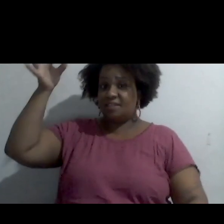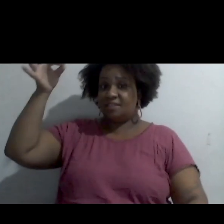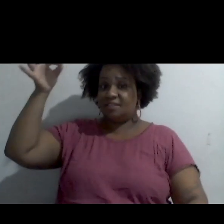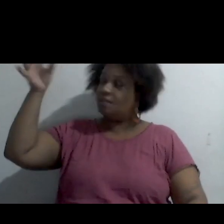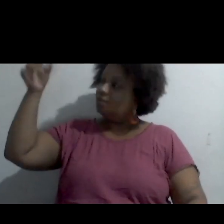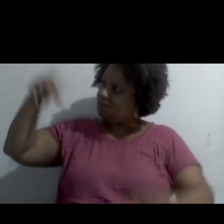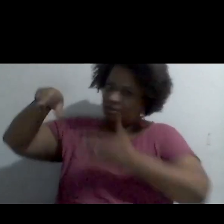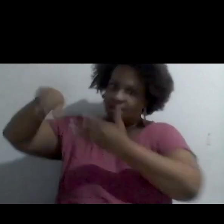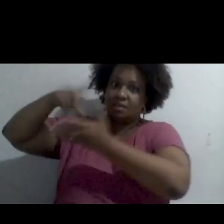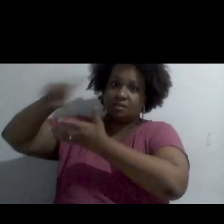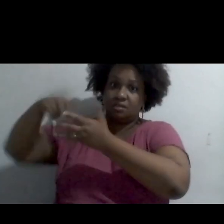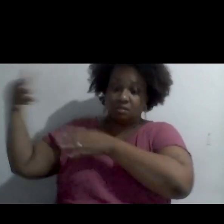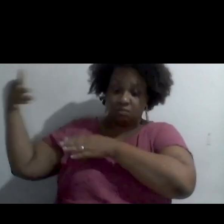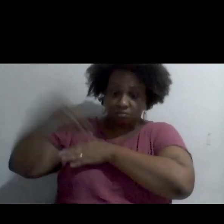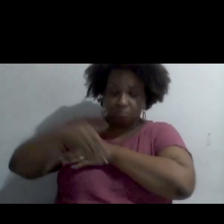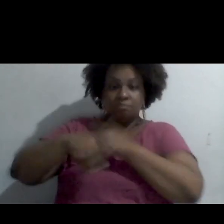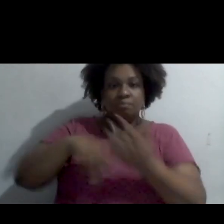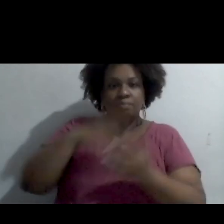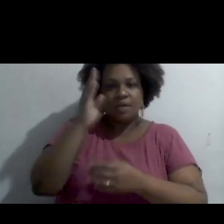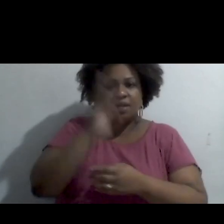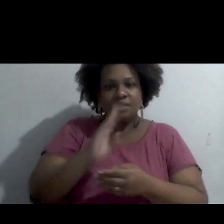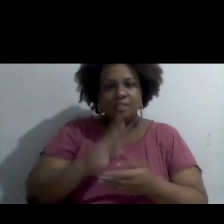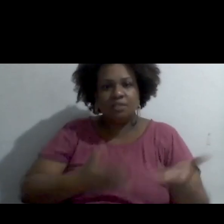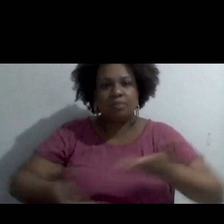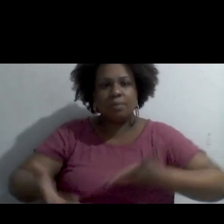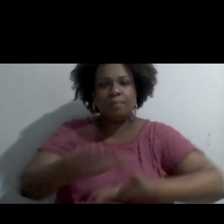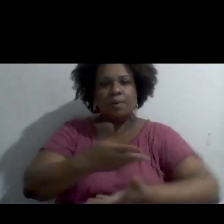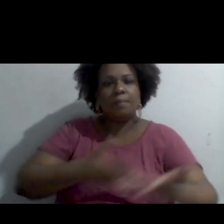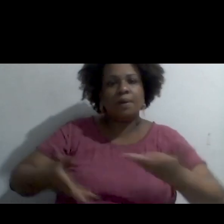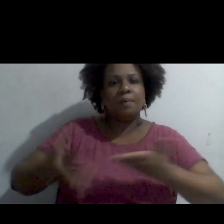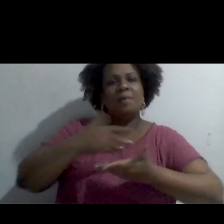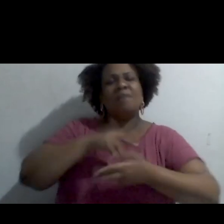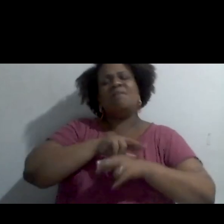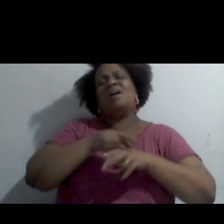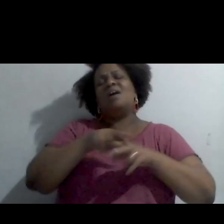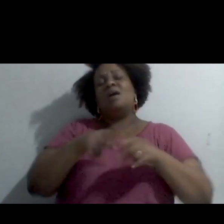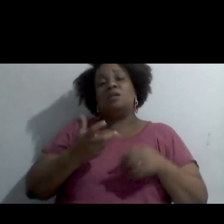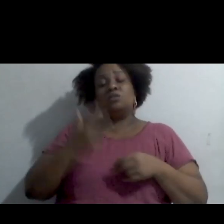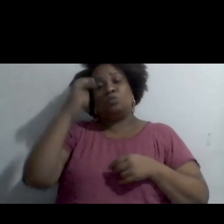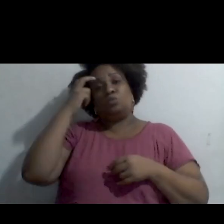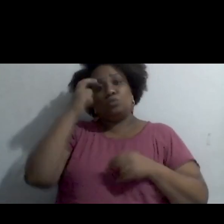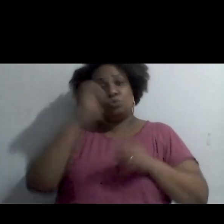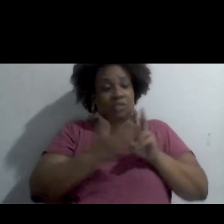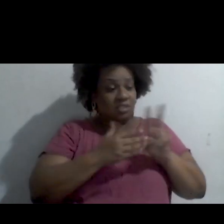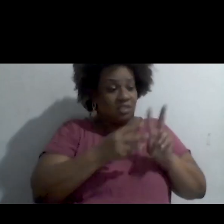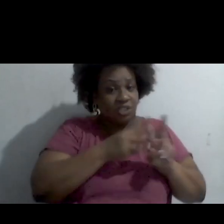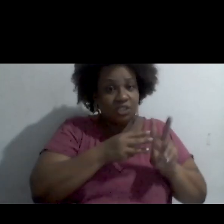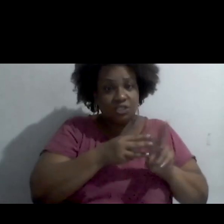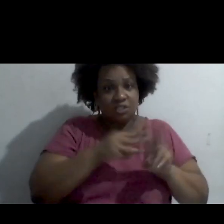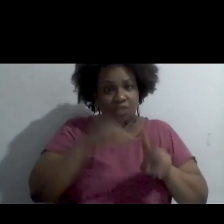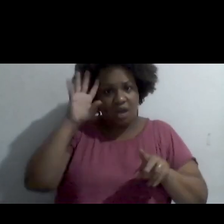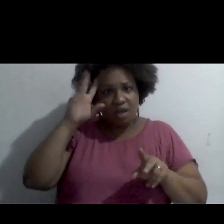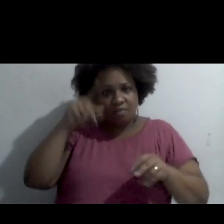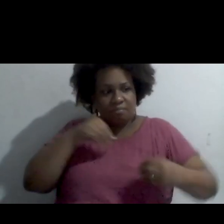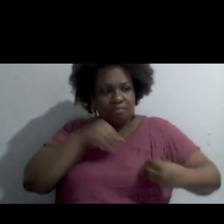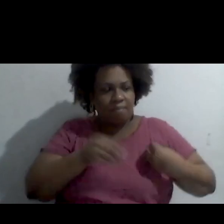né? E ao chegar no Brasil, se encontrando com as diversas culturas indígenas e africanas, ela foi adquirindo outros modos de dançar.